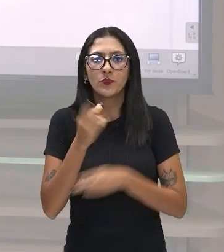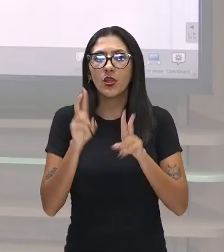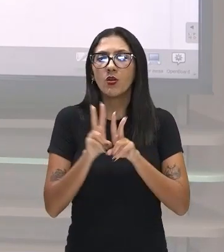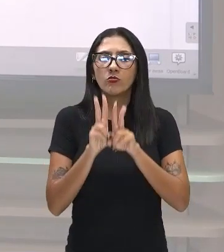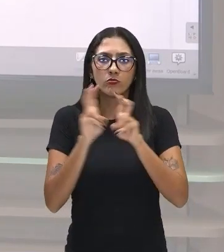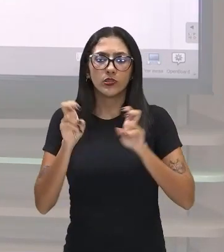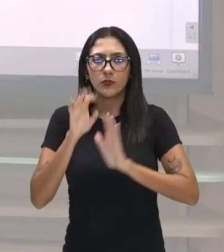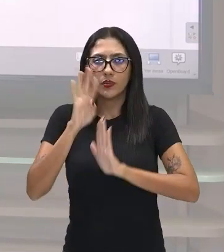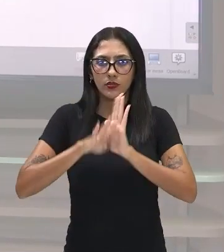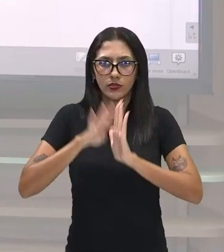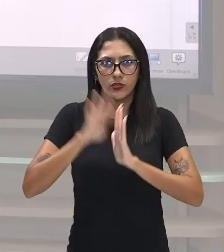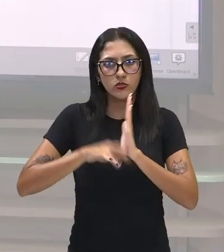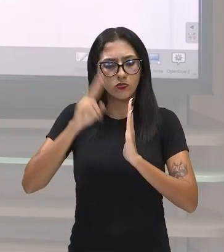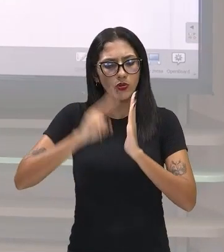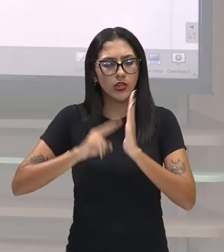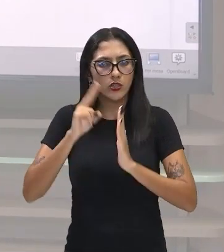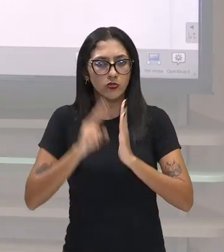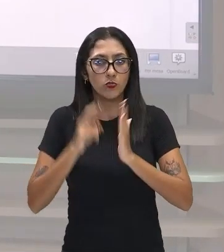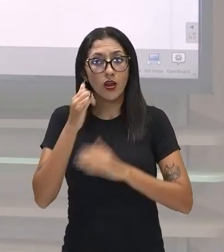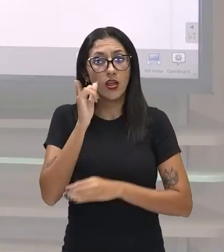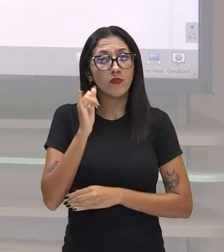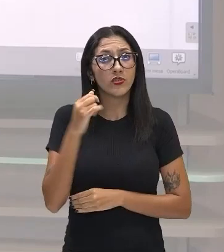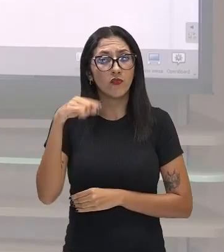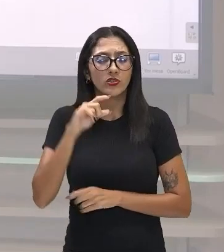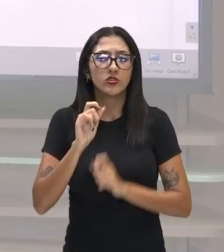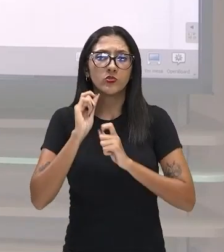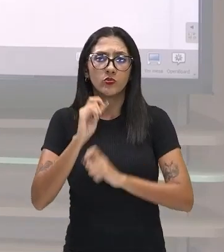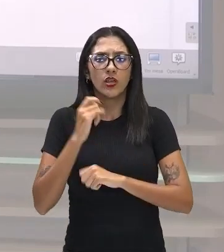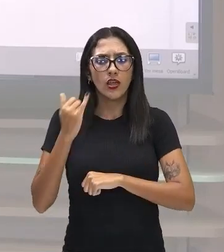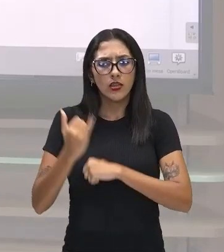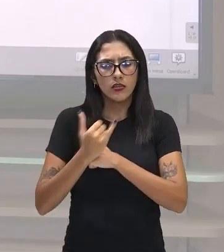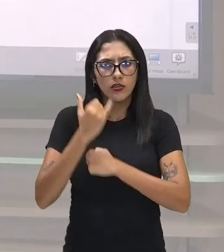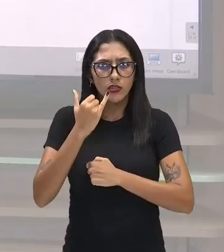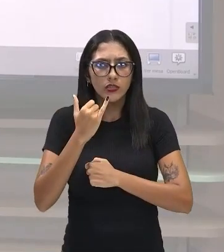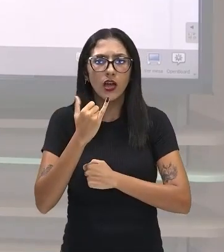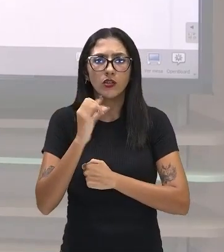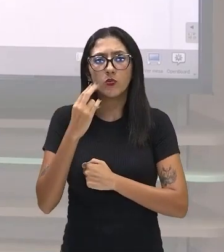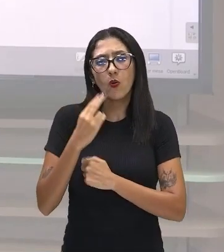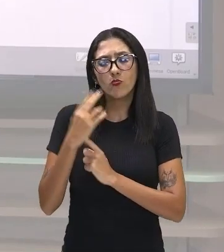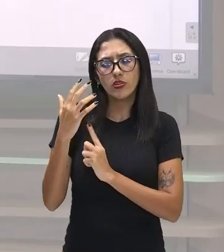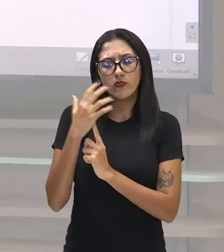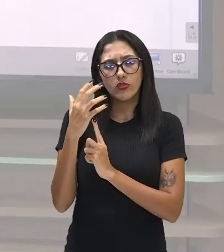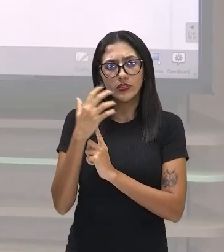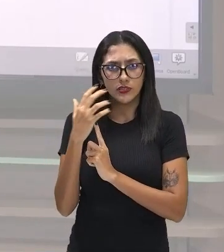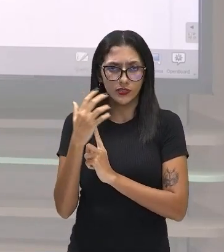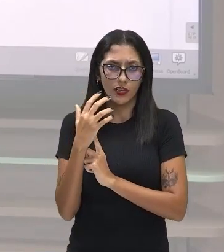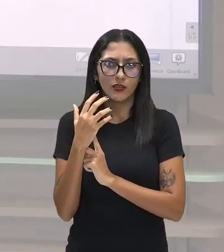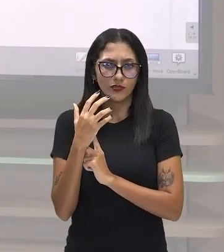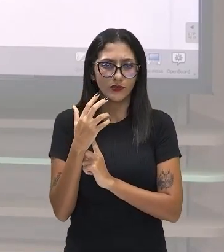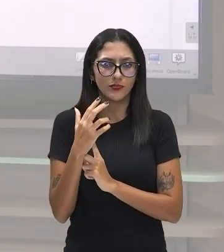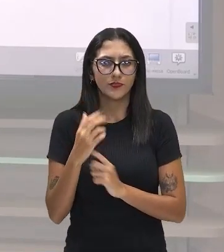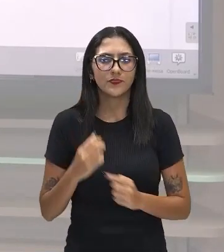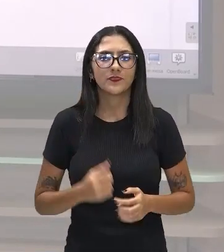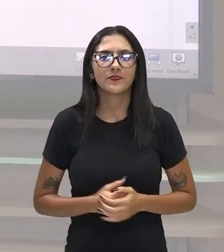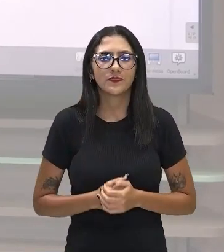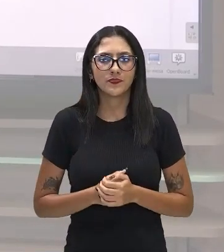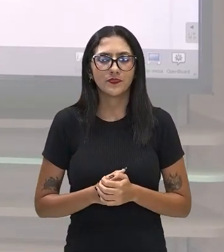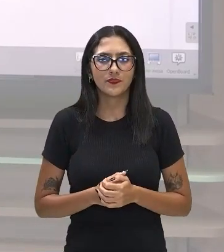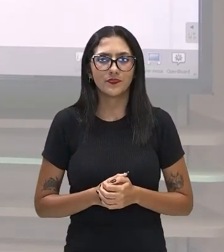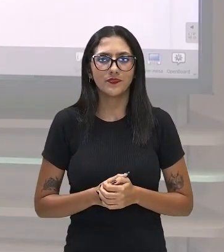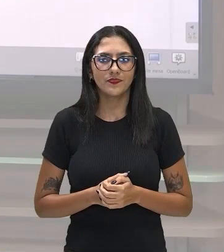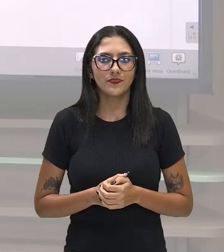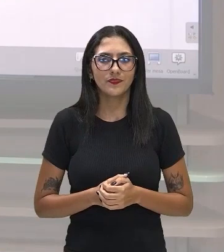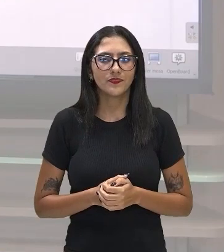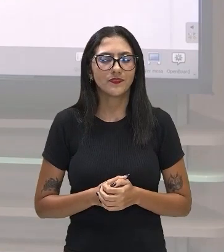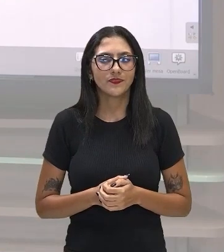você lê, para você não ser ludibriado ou ludibriada, para você não ser enganado, né? Porque a